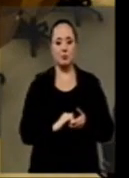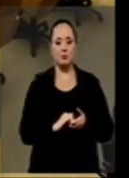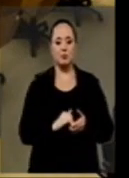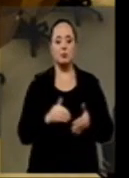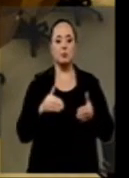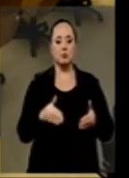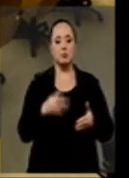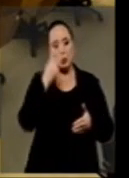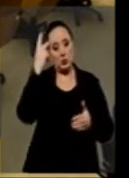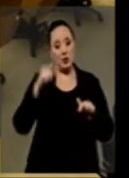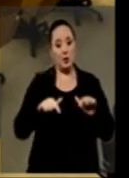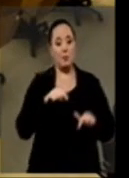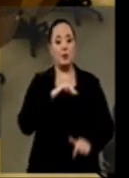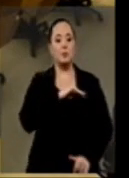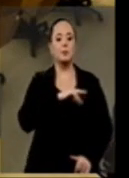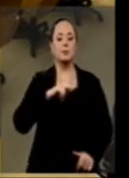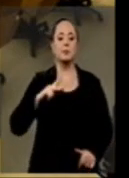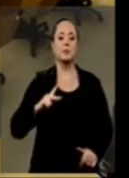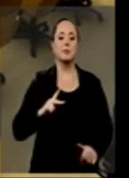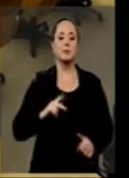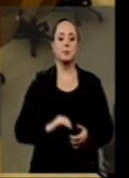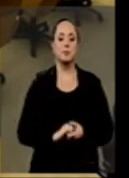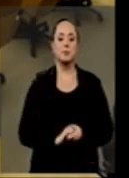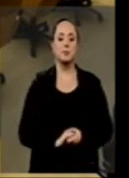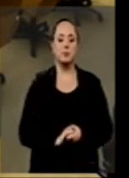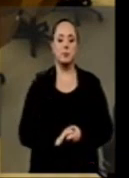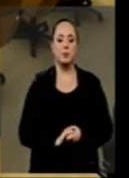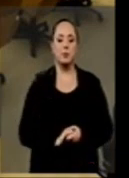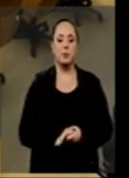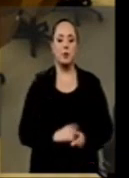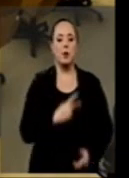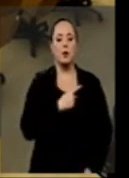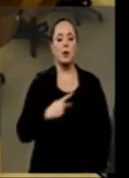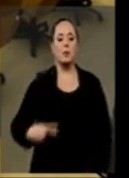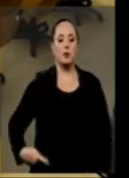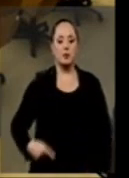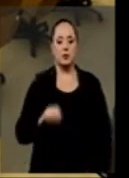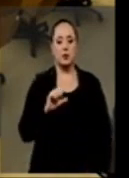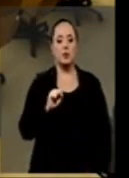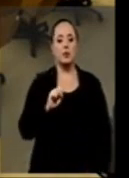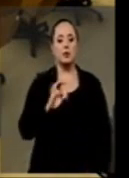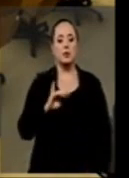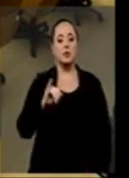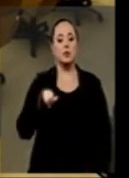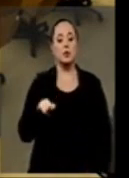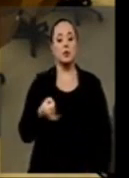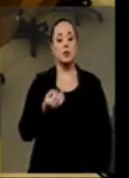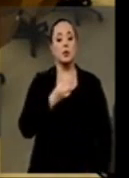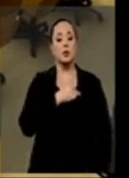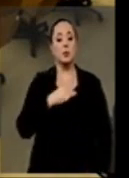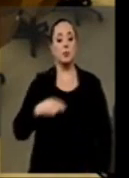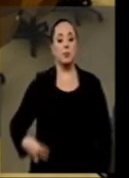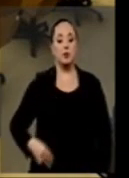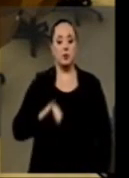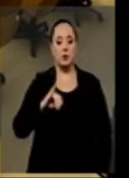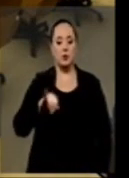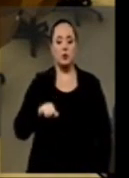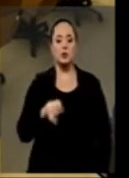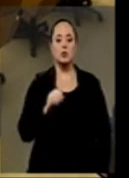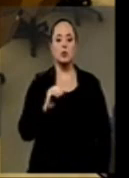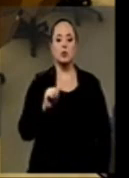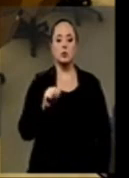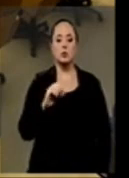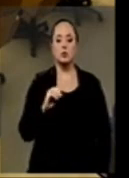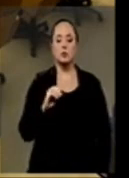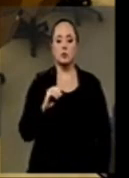ministério público o presidente do superior tribunal de justiça ministro joão otávio de noronha